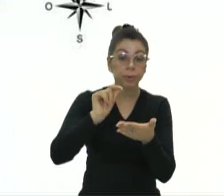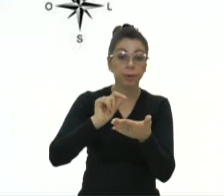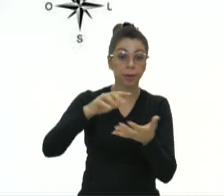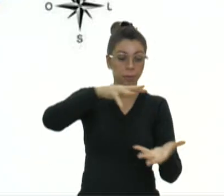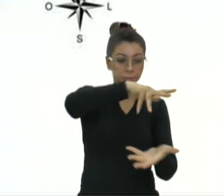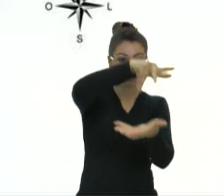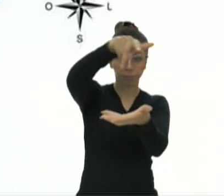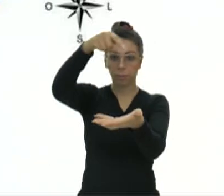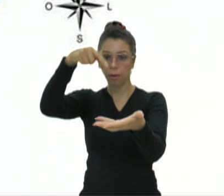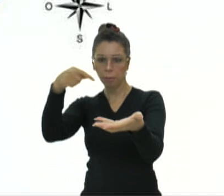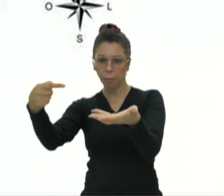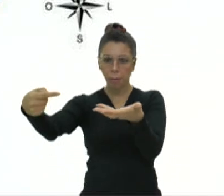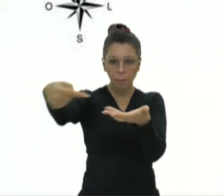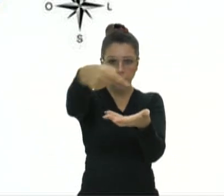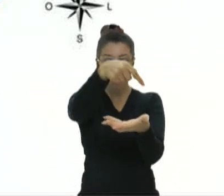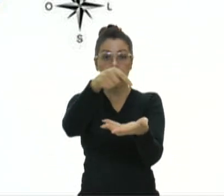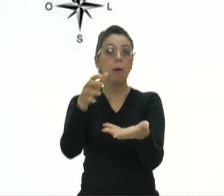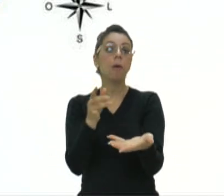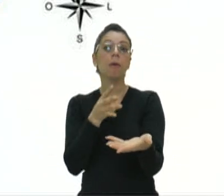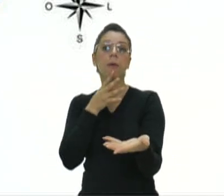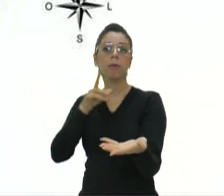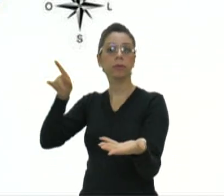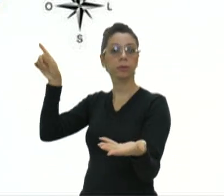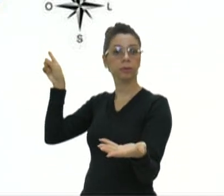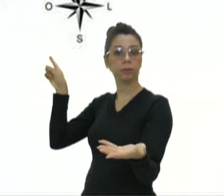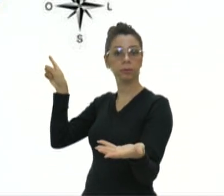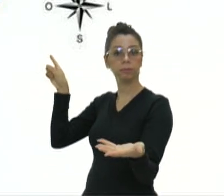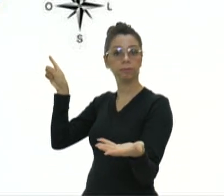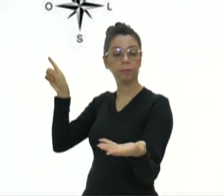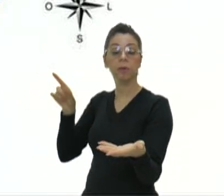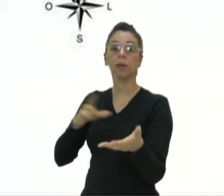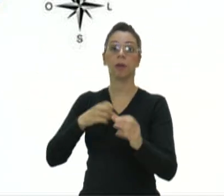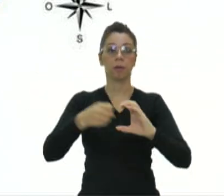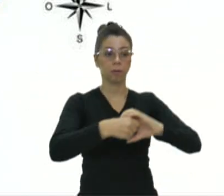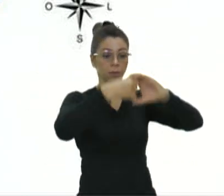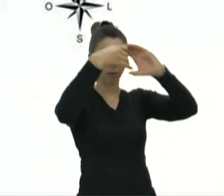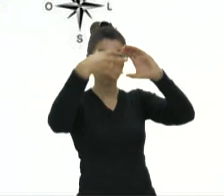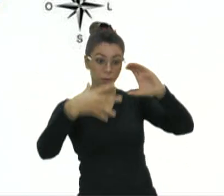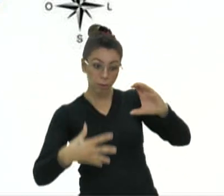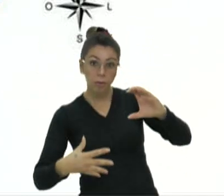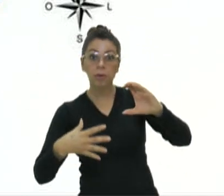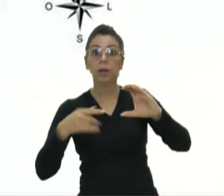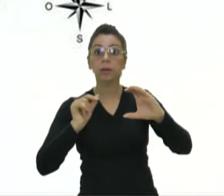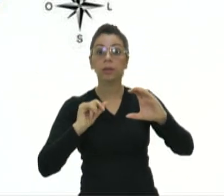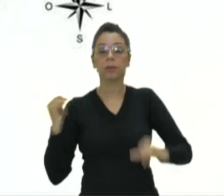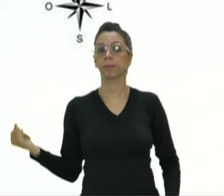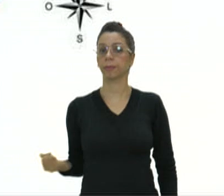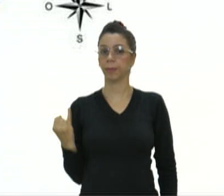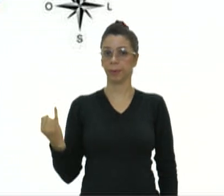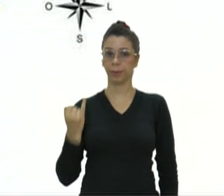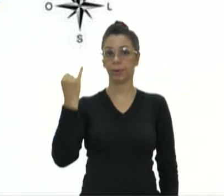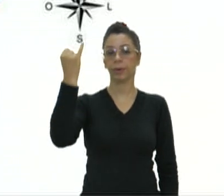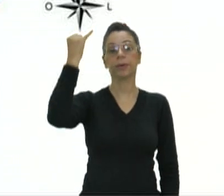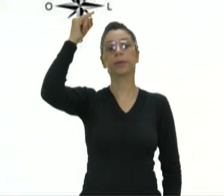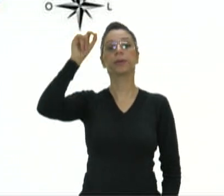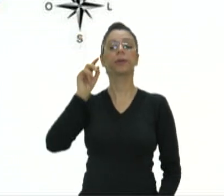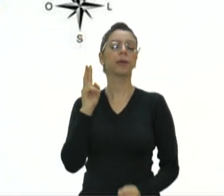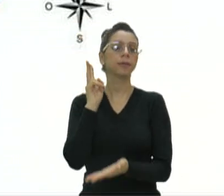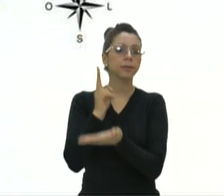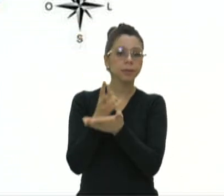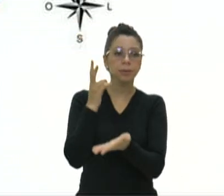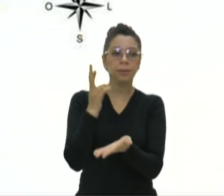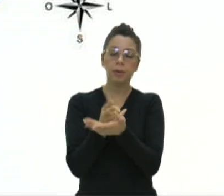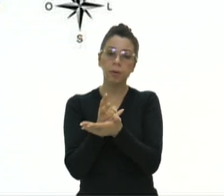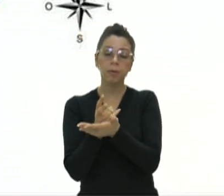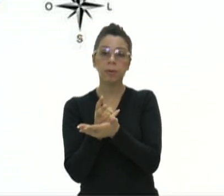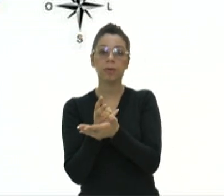mundi. Observe nesse mapa mundi que nós temos algumas características sempre muito importantes. Nós devemos delimitar.